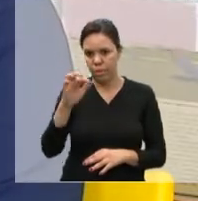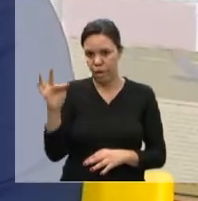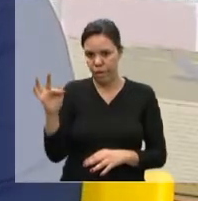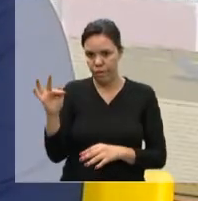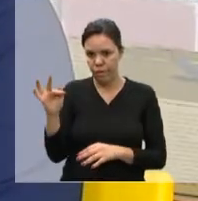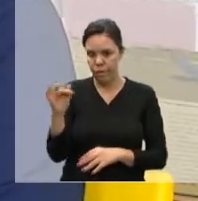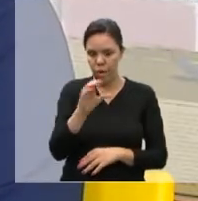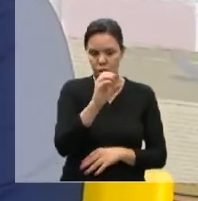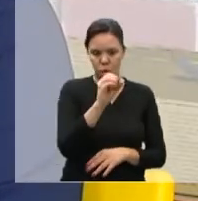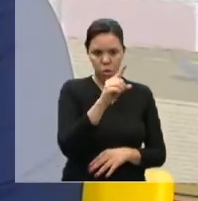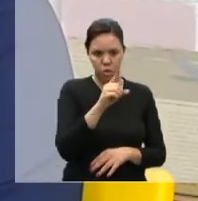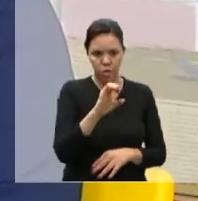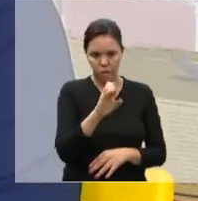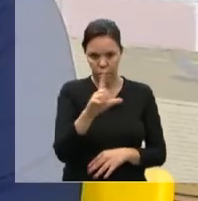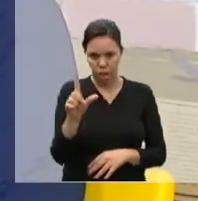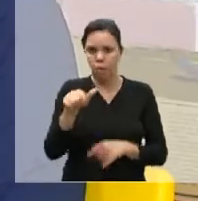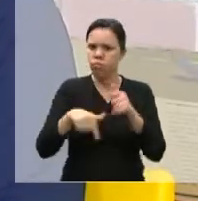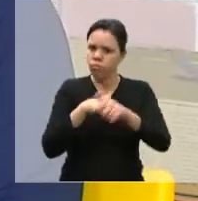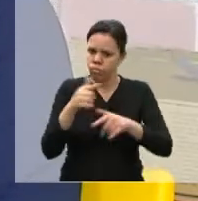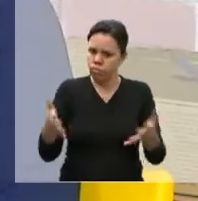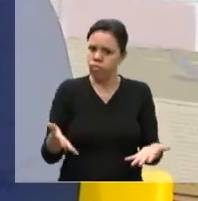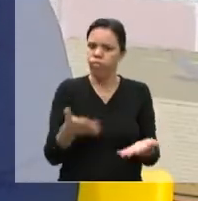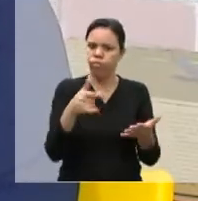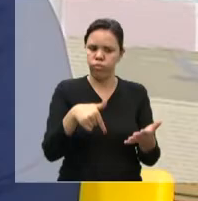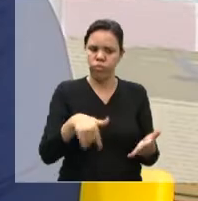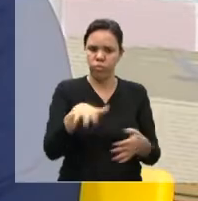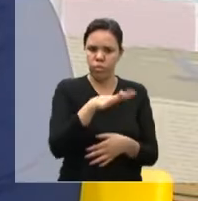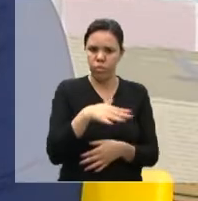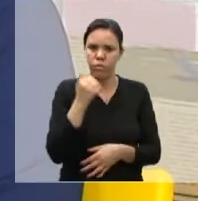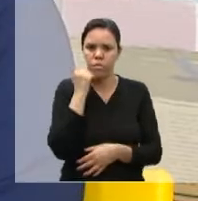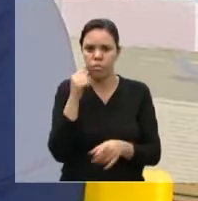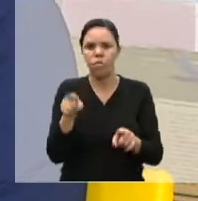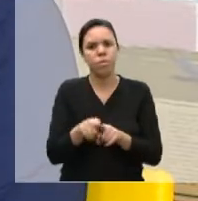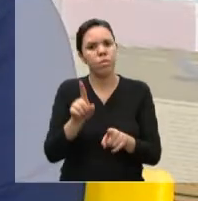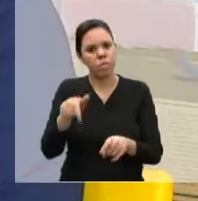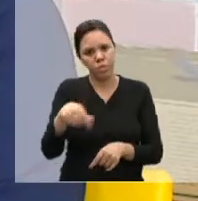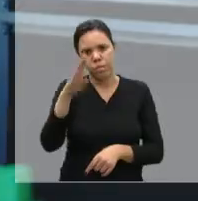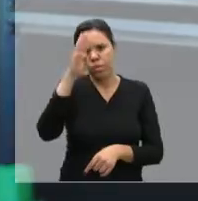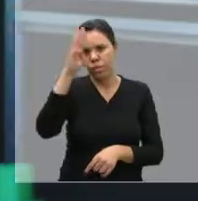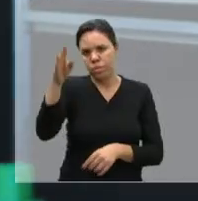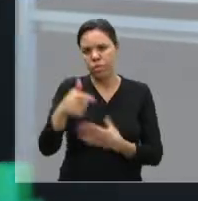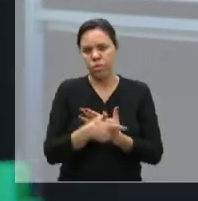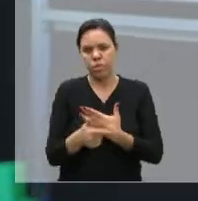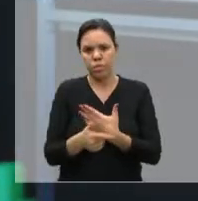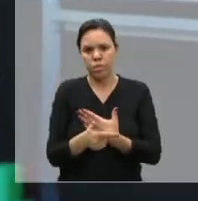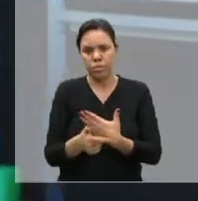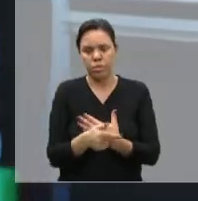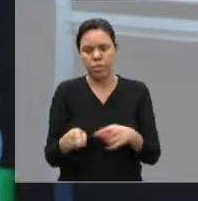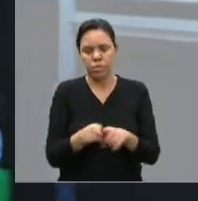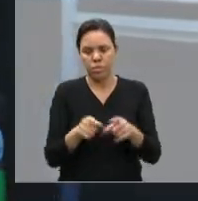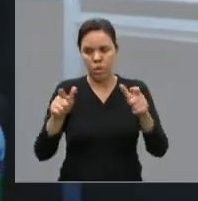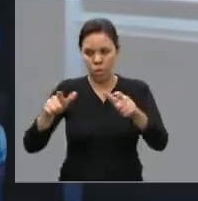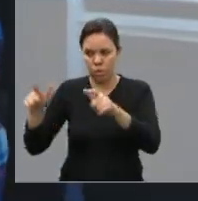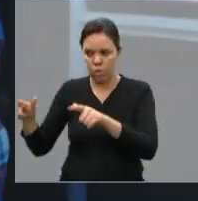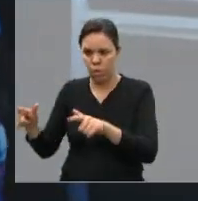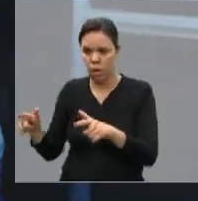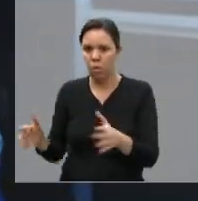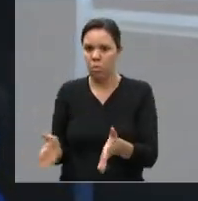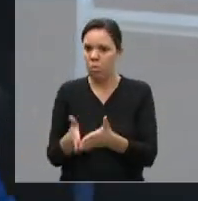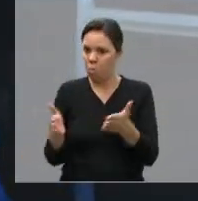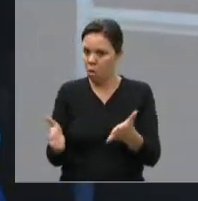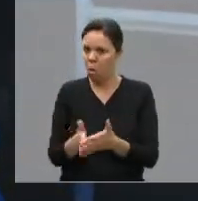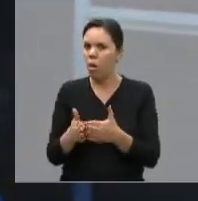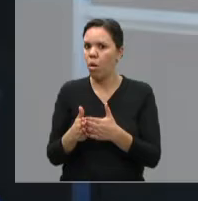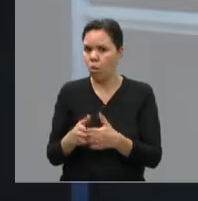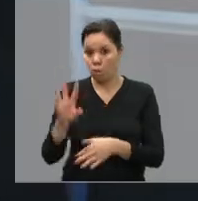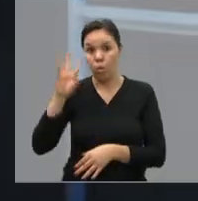estarmos numa região periférica, né? O conhecimento, os livros, o estudo, ele vai competir com outras